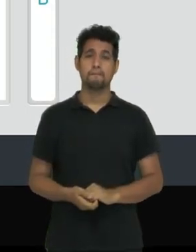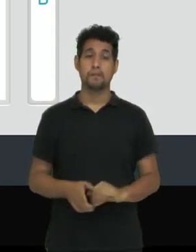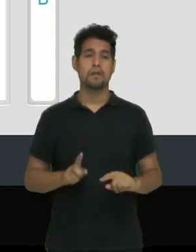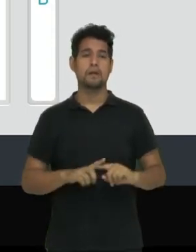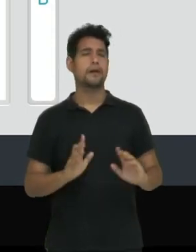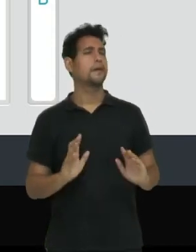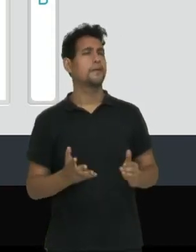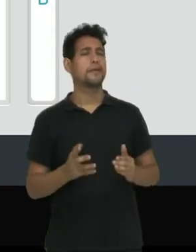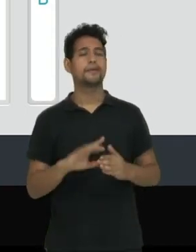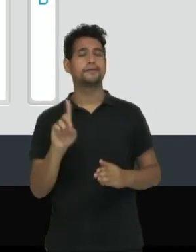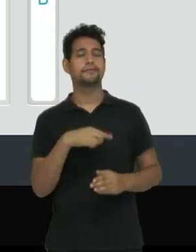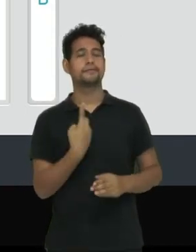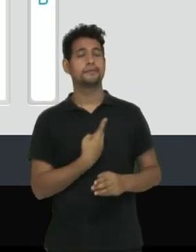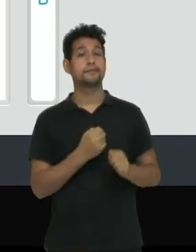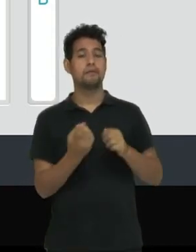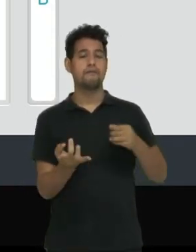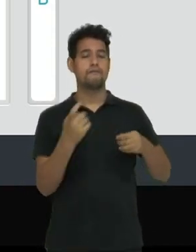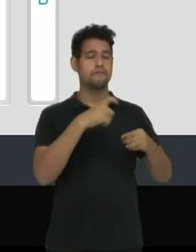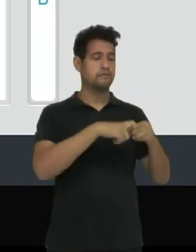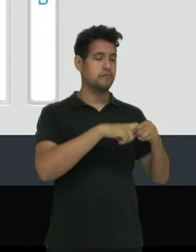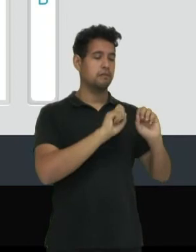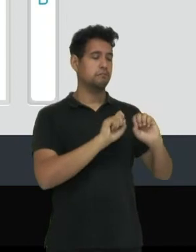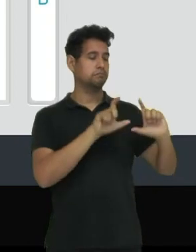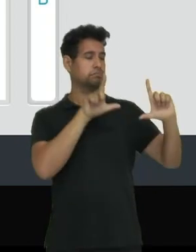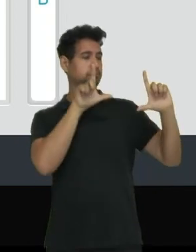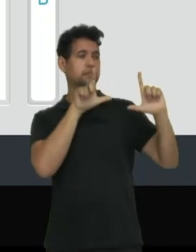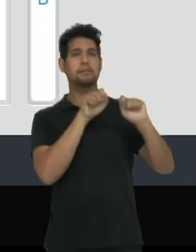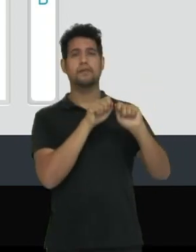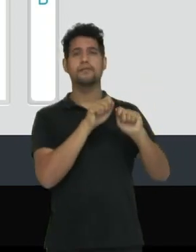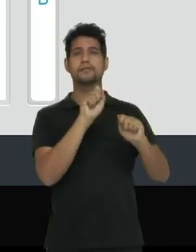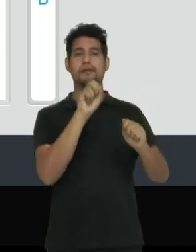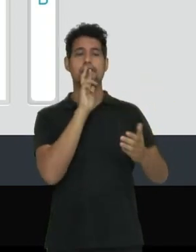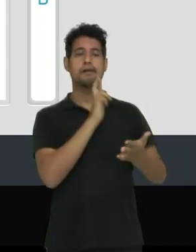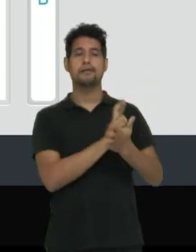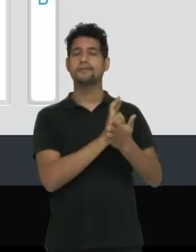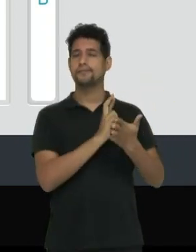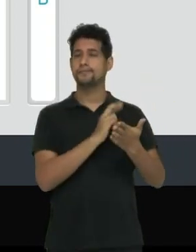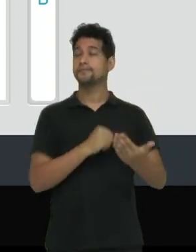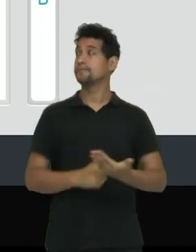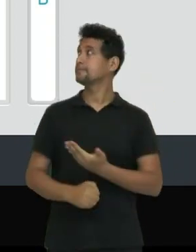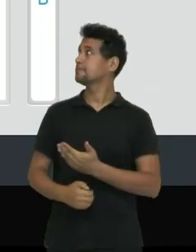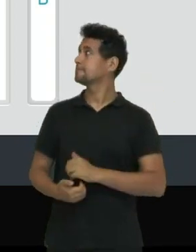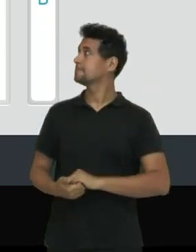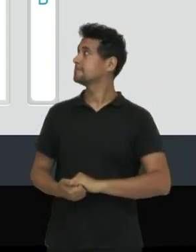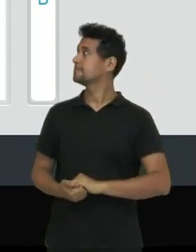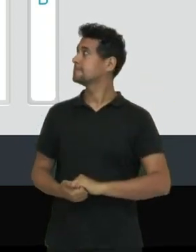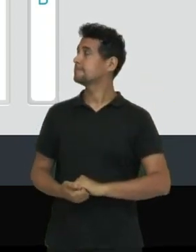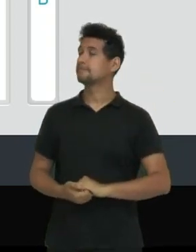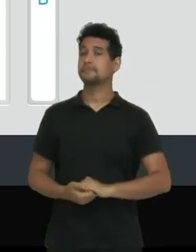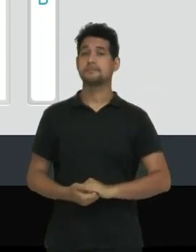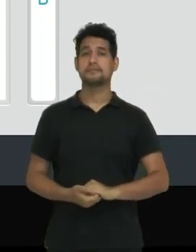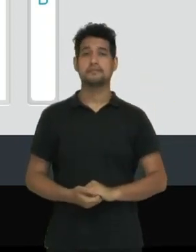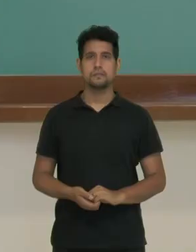Agora, pessoal, nós vamos voltar para os slides para podermos fazer a resolução de um exercício.